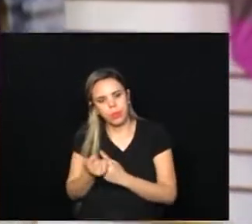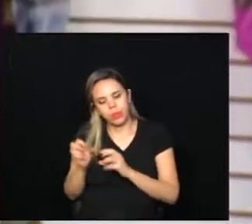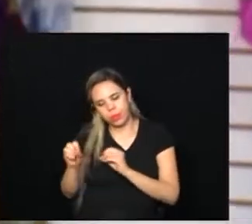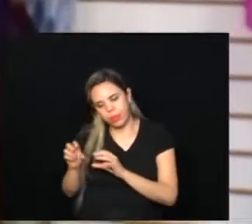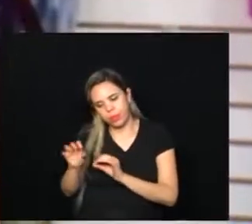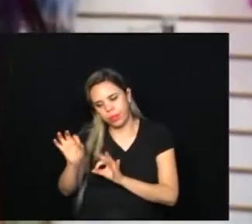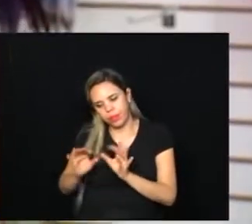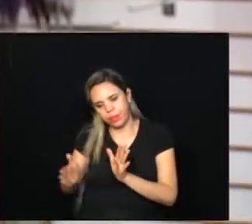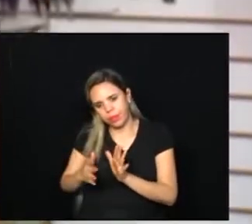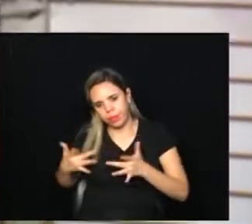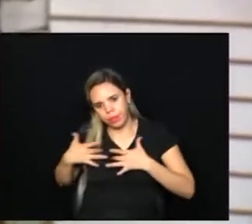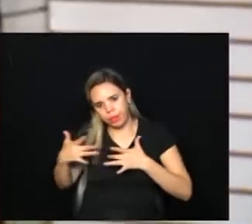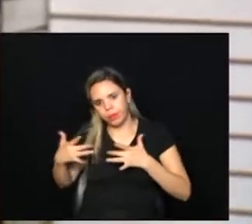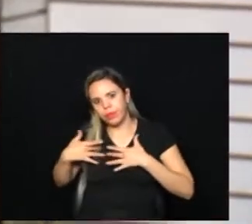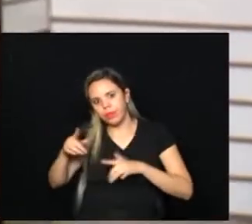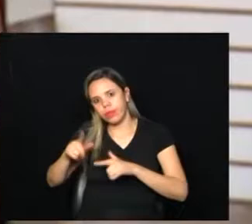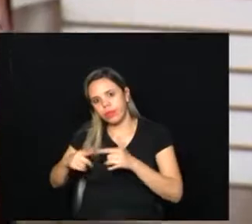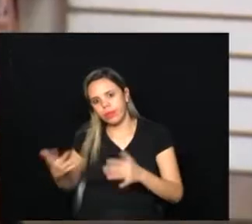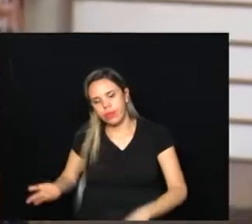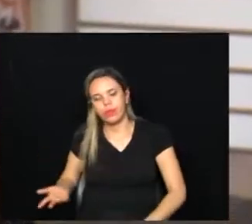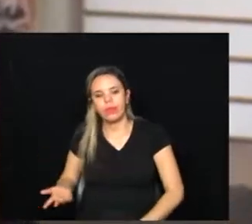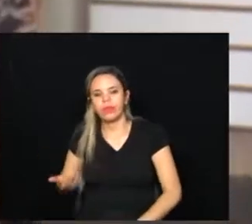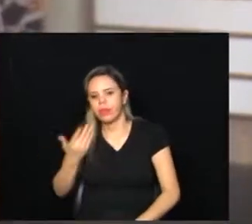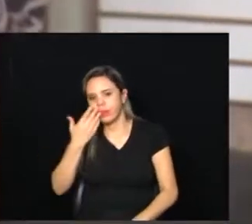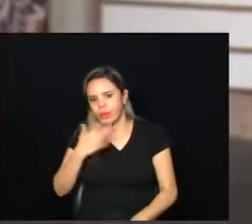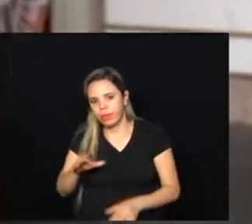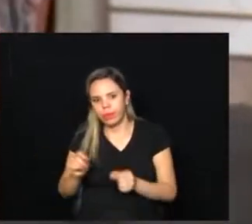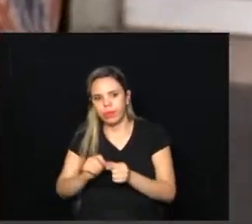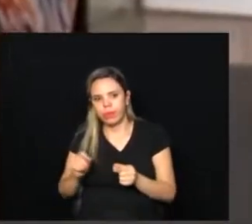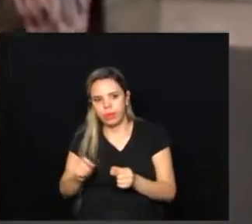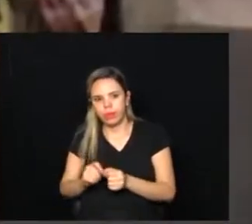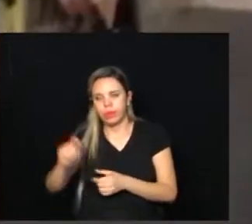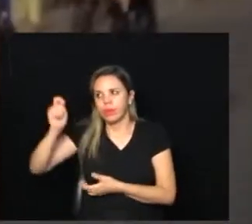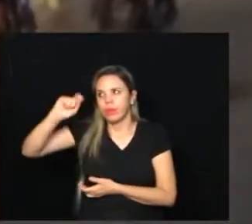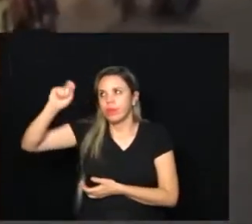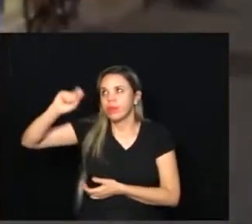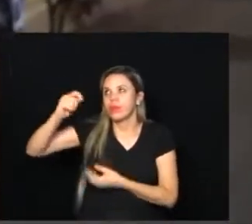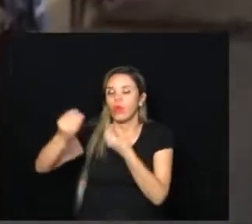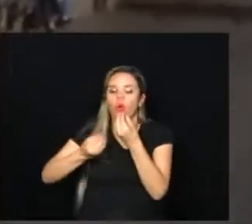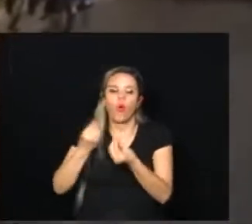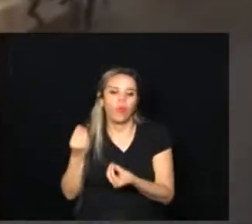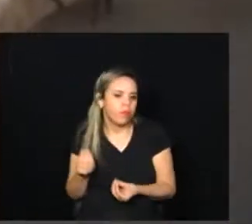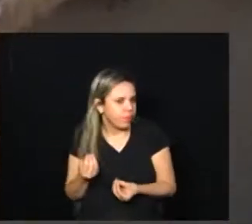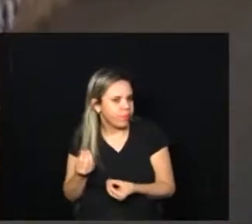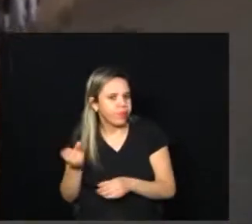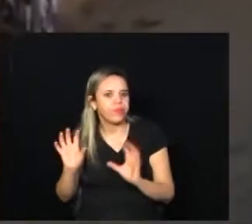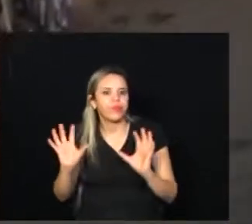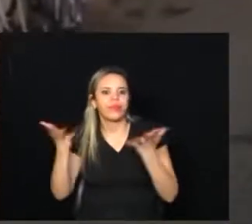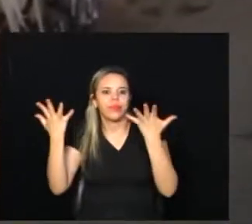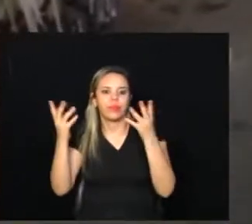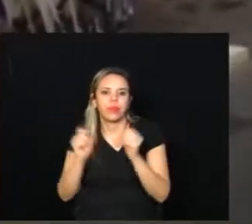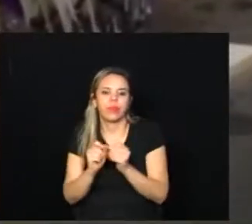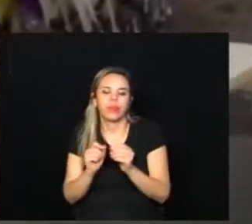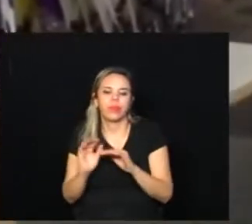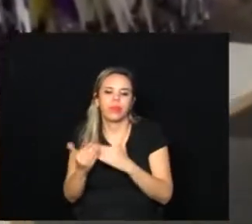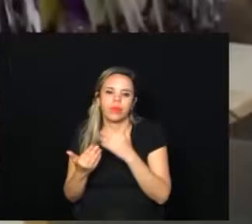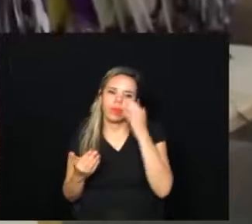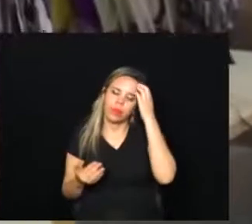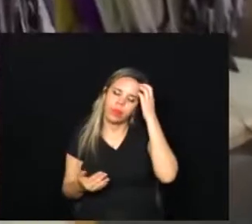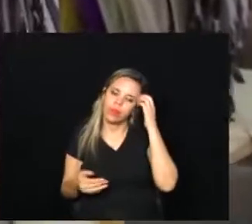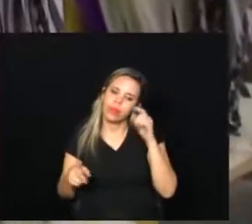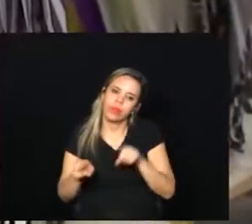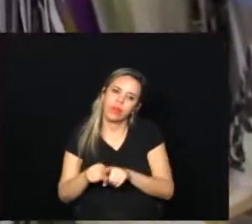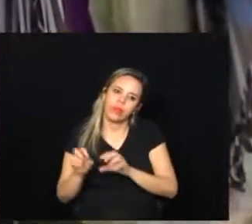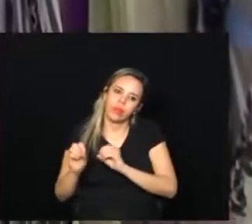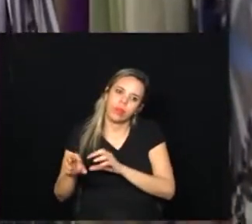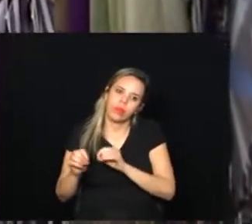fabricar, a gente doa todo o material, ensina as crianças a fazer, a erguer tudo. E nas festas que a gente faz nas comunidades também, a gente